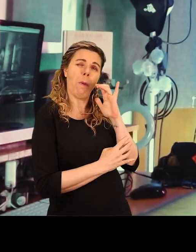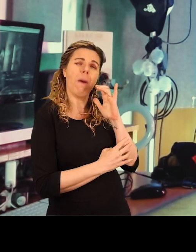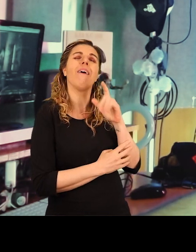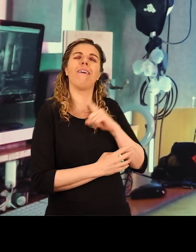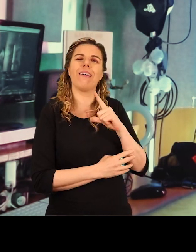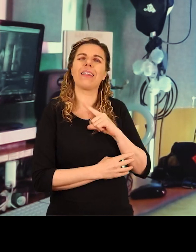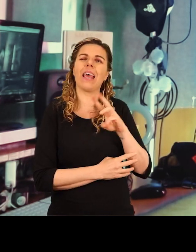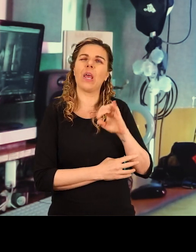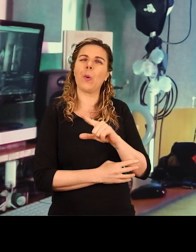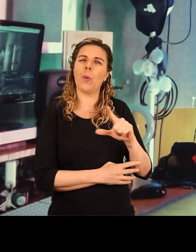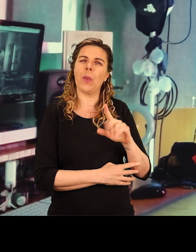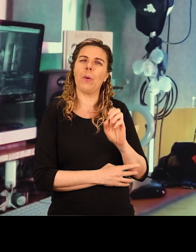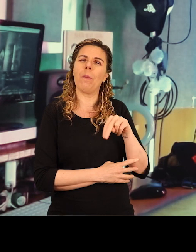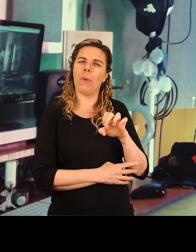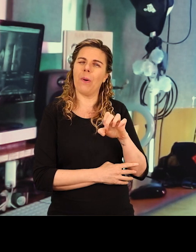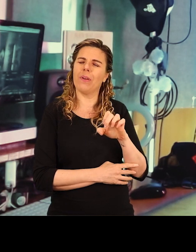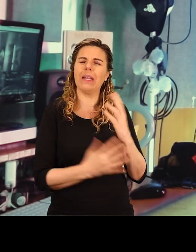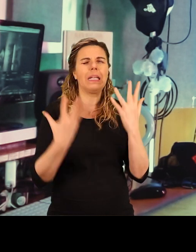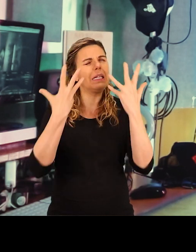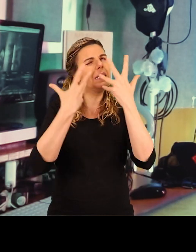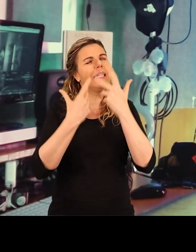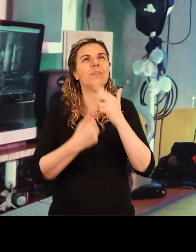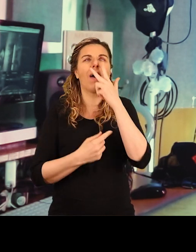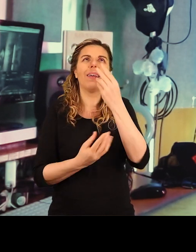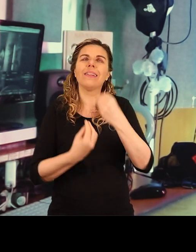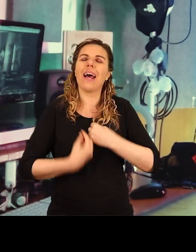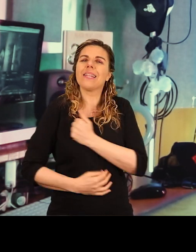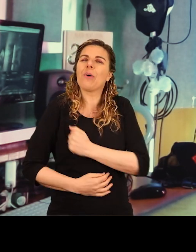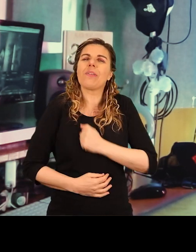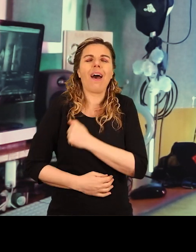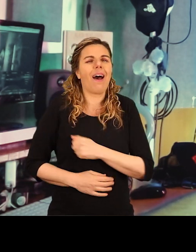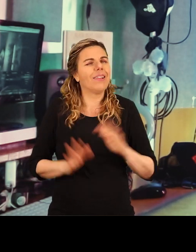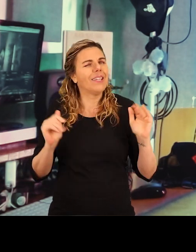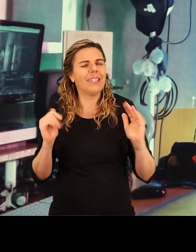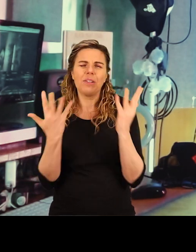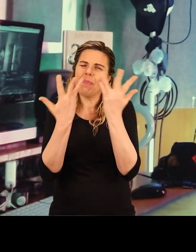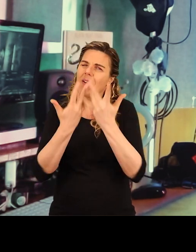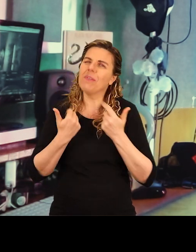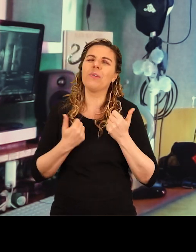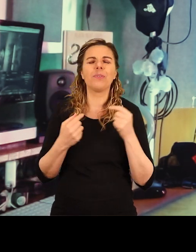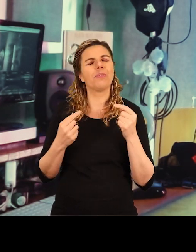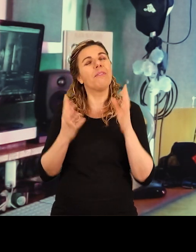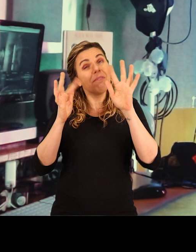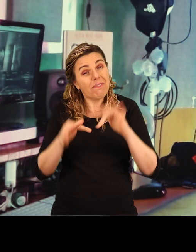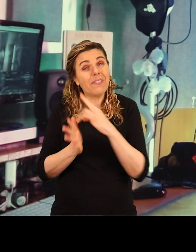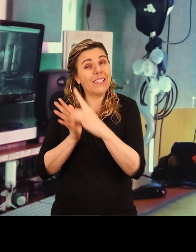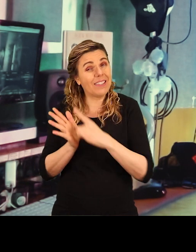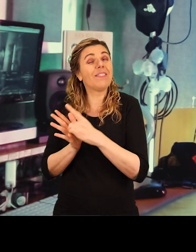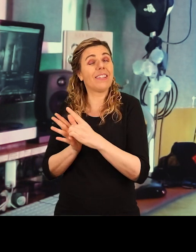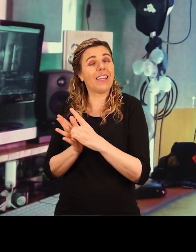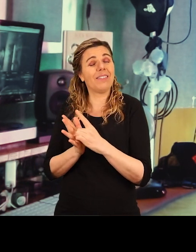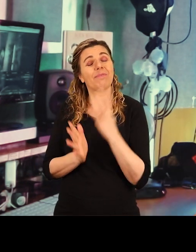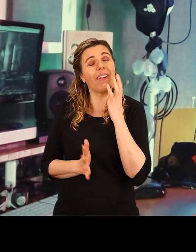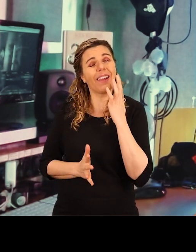maravilha, né? Tipo, dá um puta clima de saudade, de adeus, né? Maravilhoso. Não poderia terminar o disco de uma forma mais